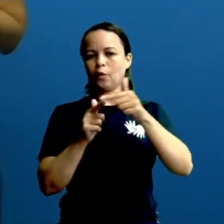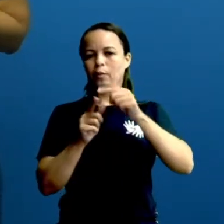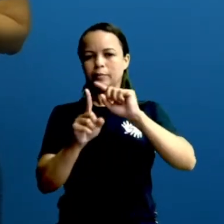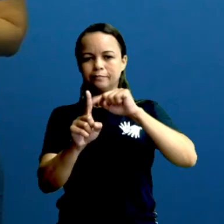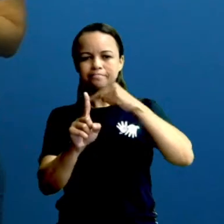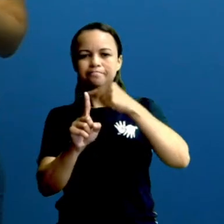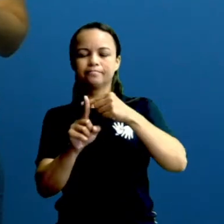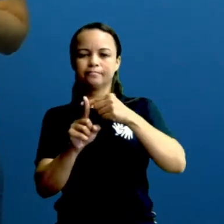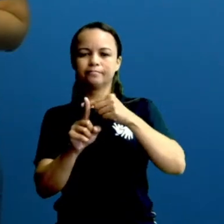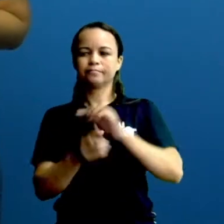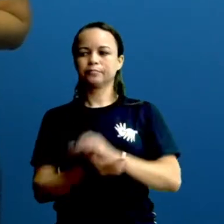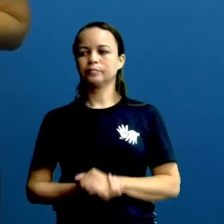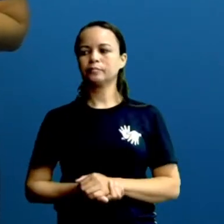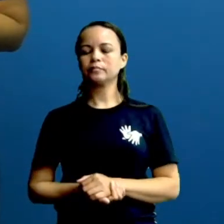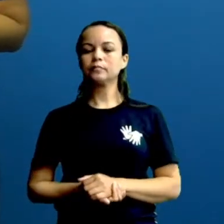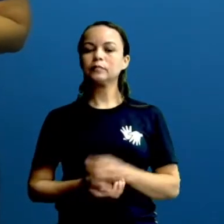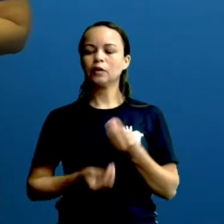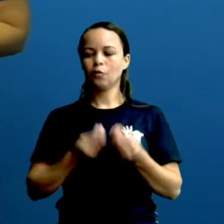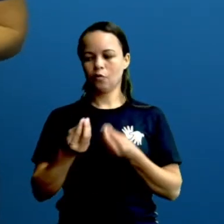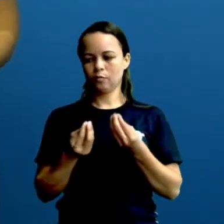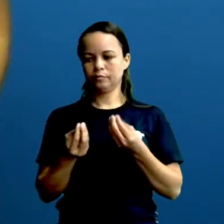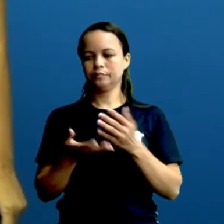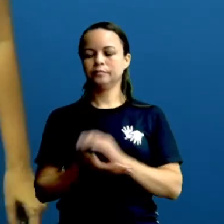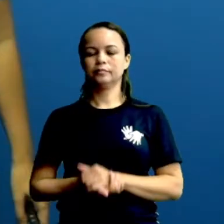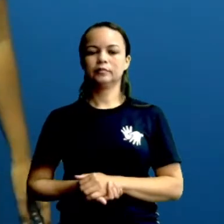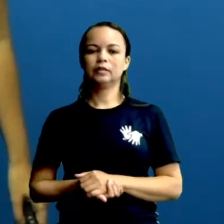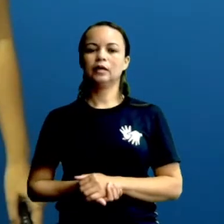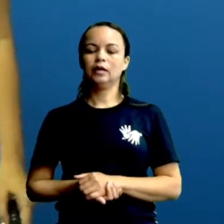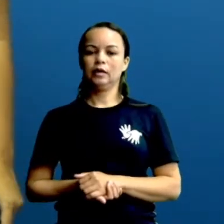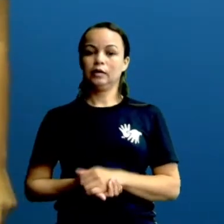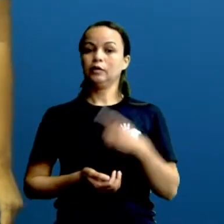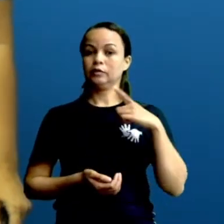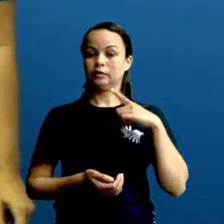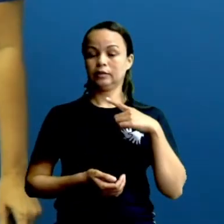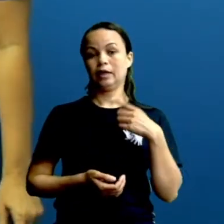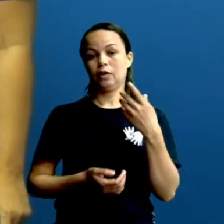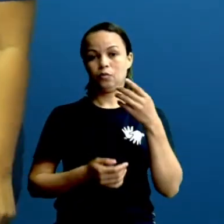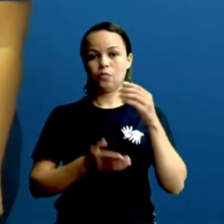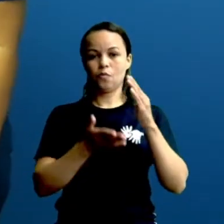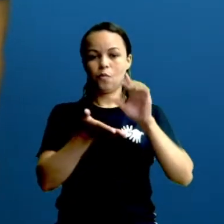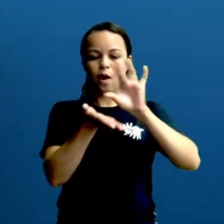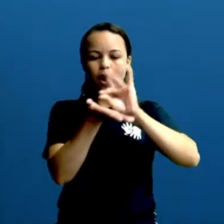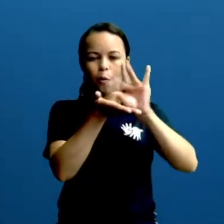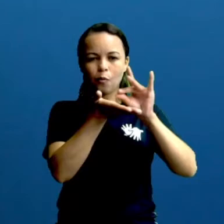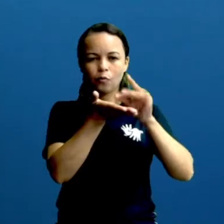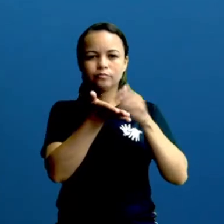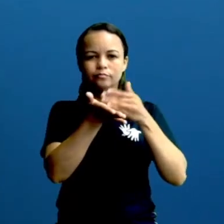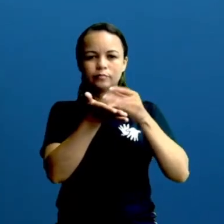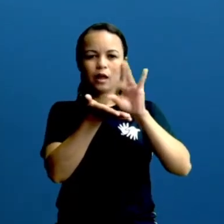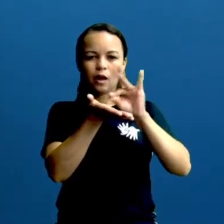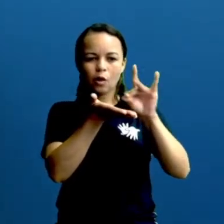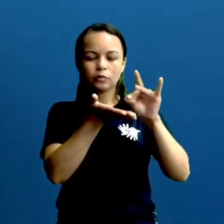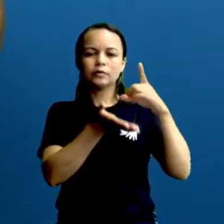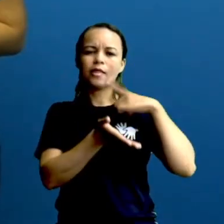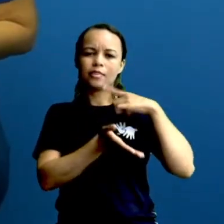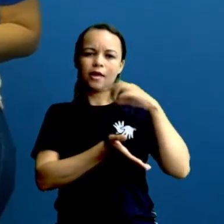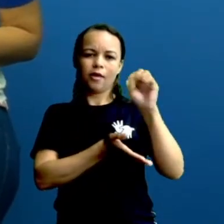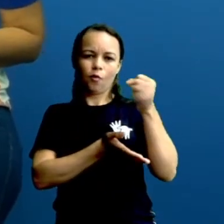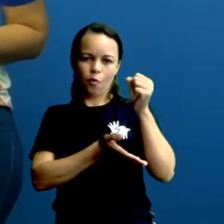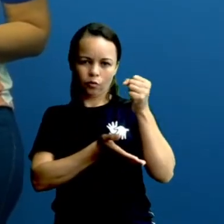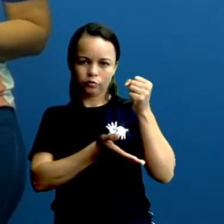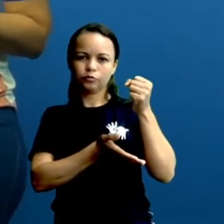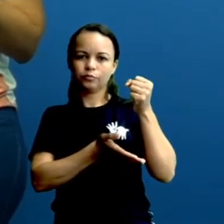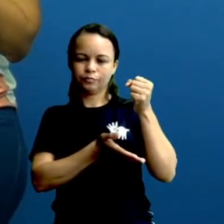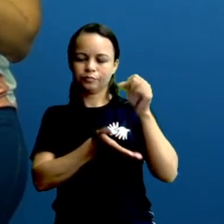de adição. Então, vamos ver como é que fica. Estou com um álbumzinho aqui, ó. Tem 8